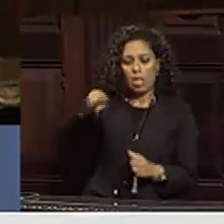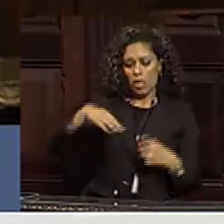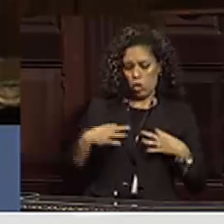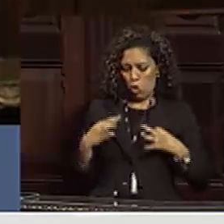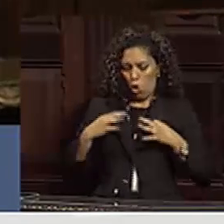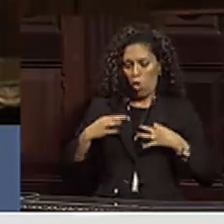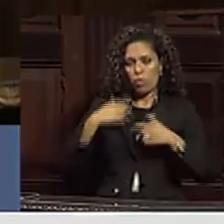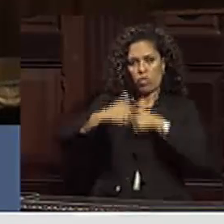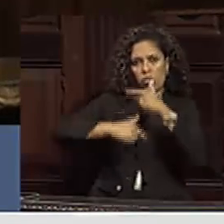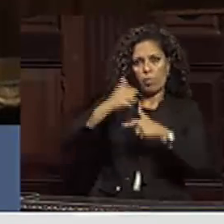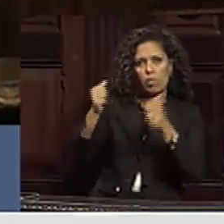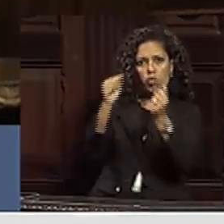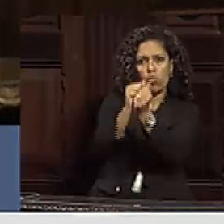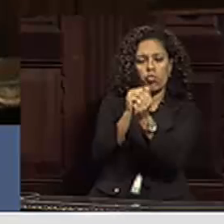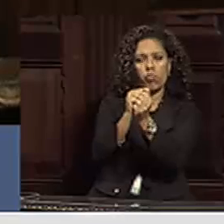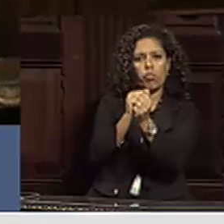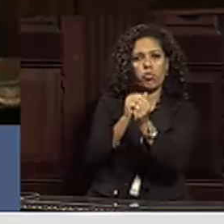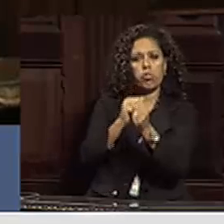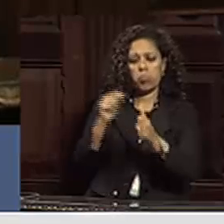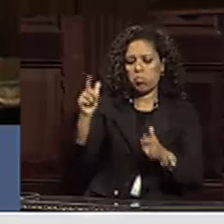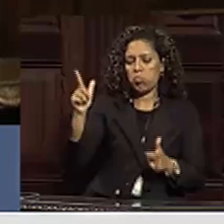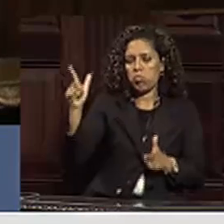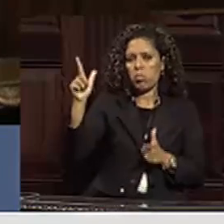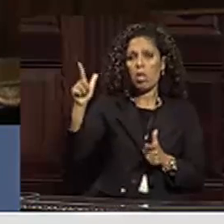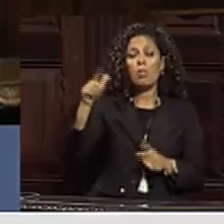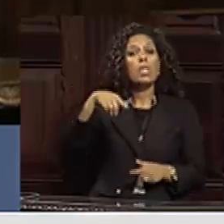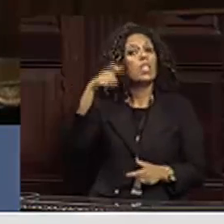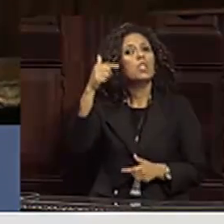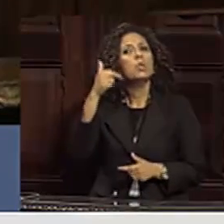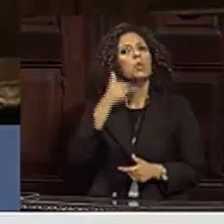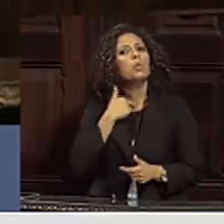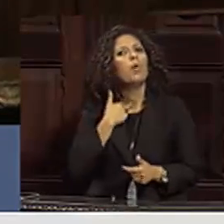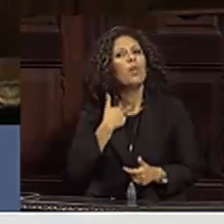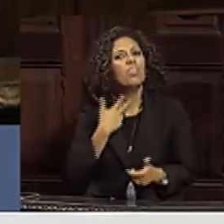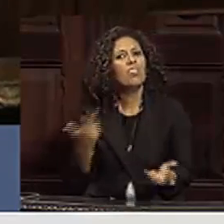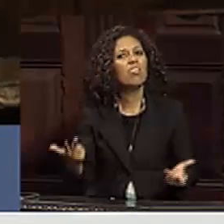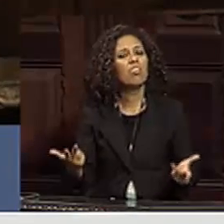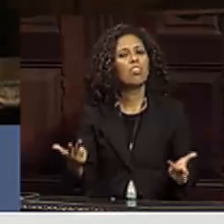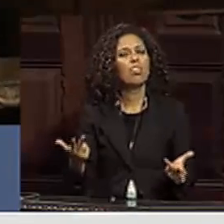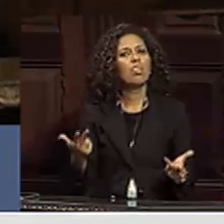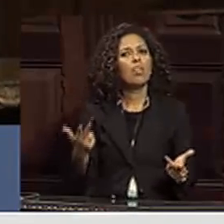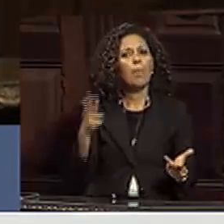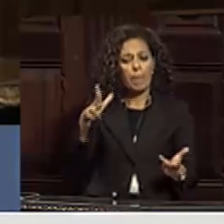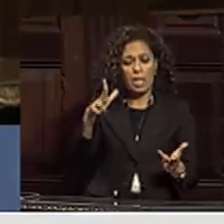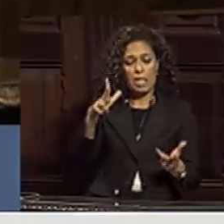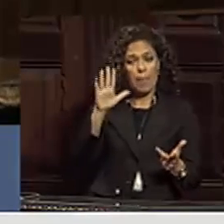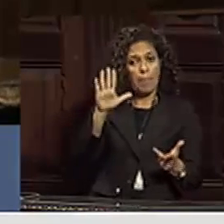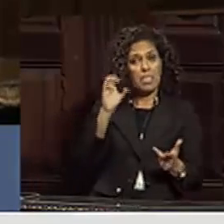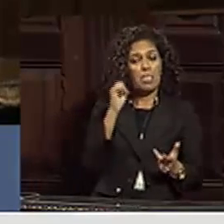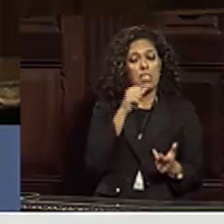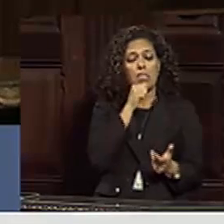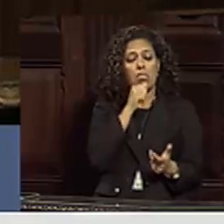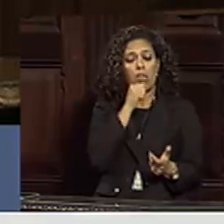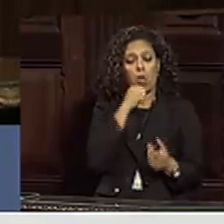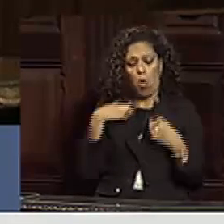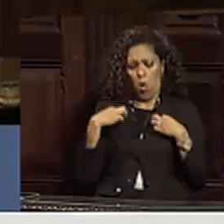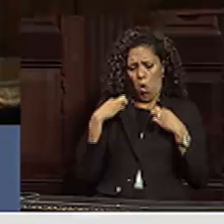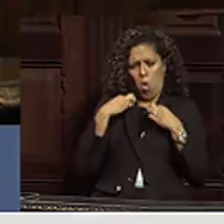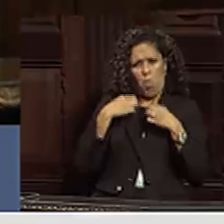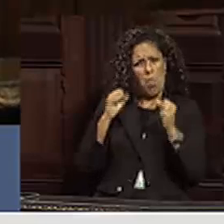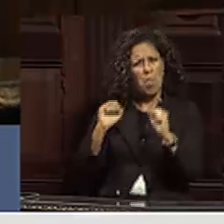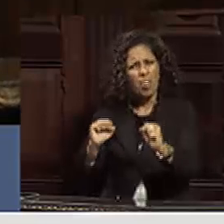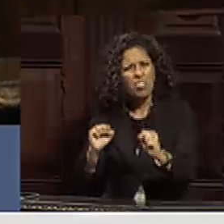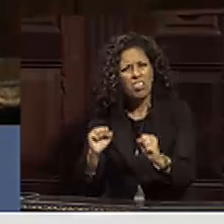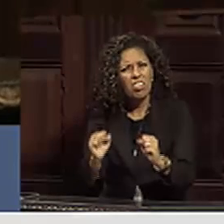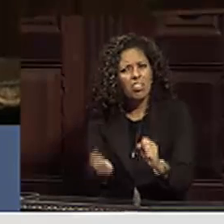vitrine, é o último a atender esse apelo de colocar armar a Guarda Municipal. Sabem por